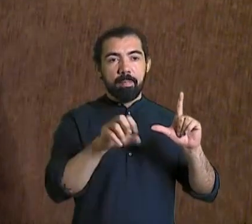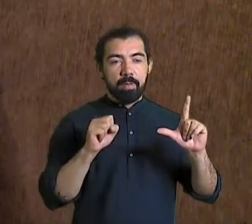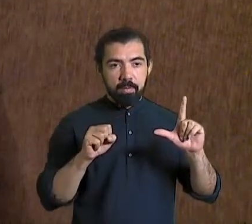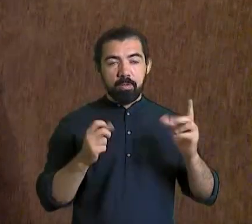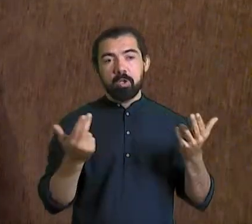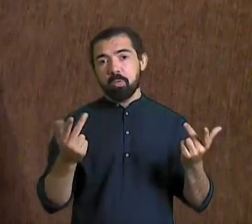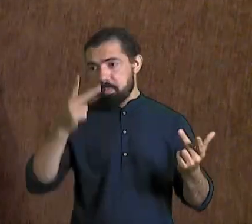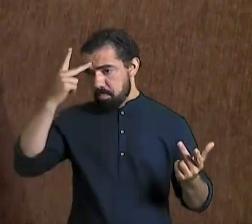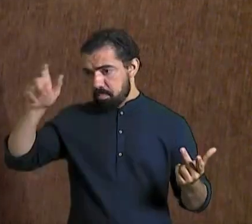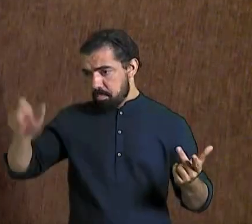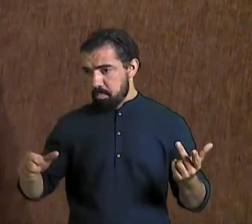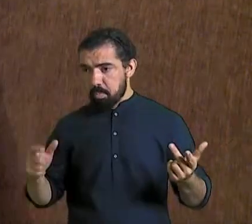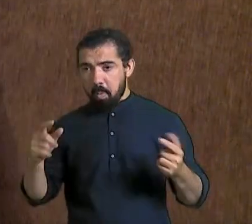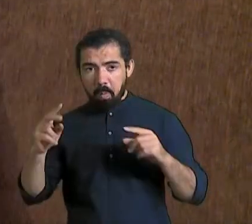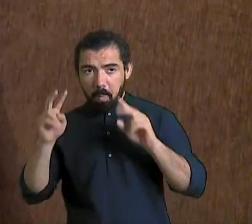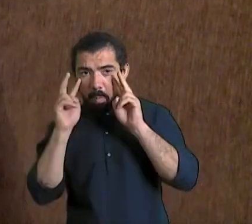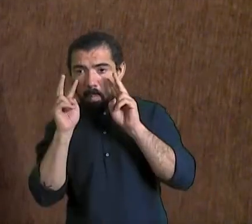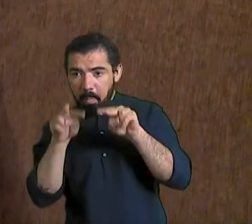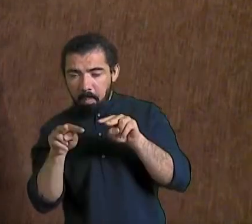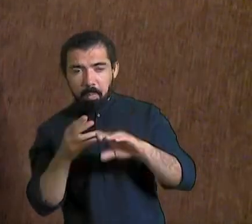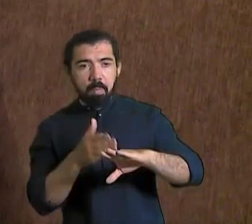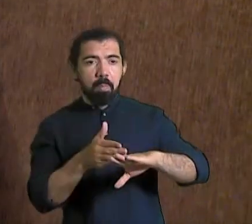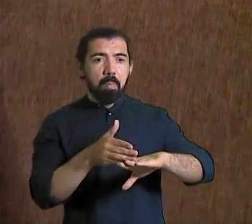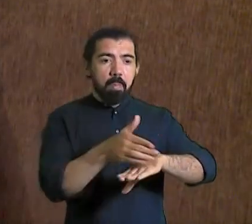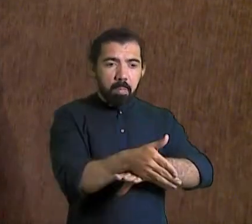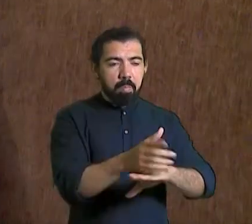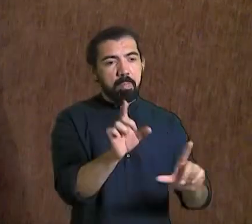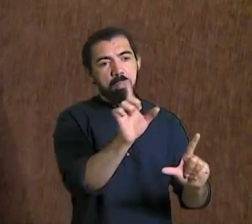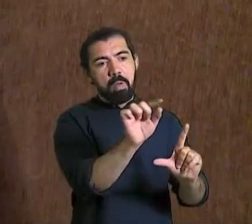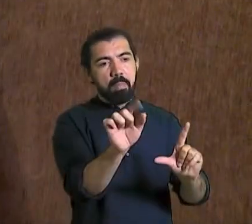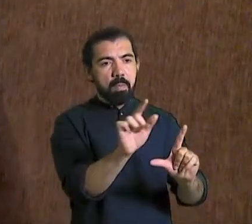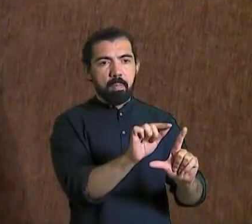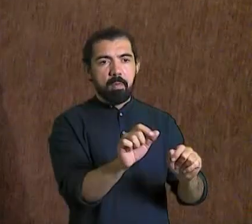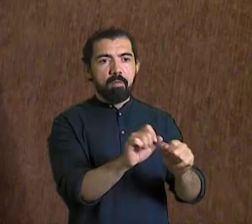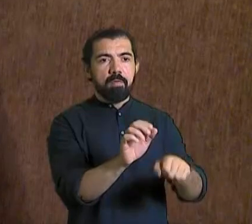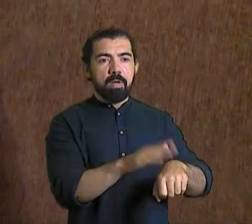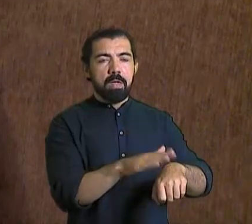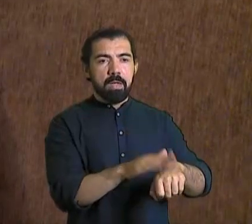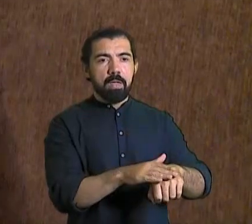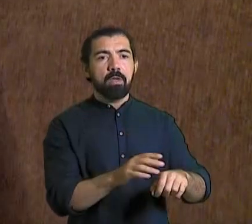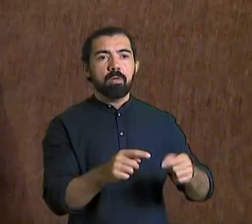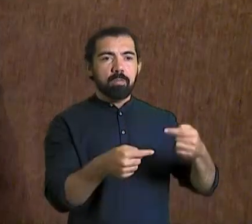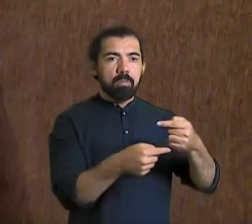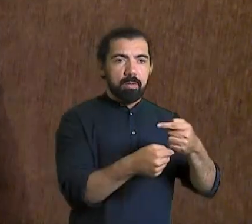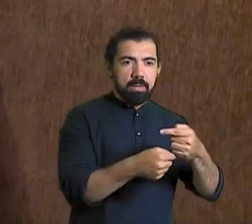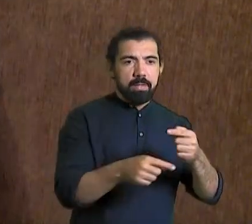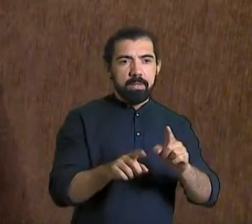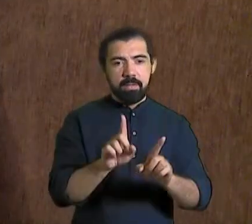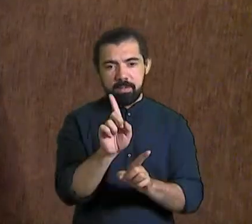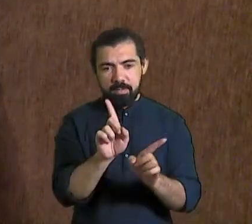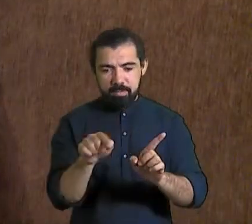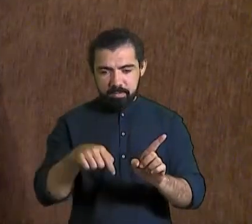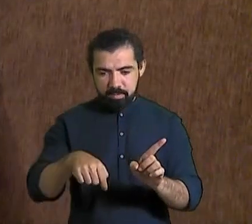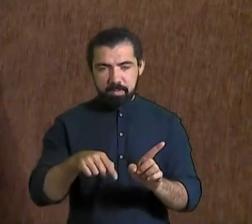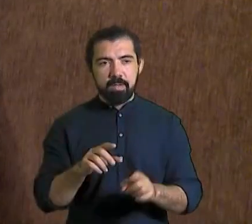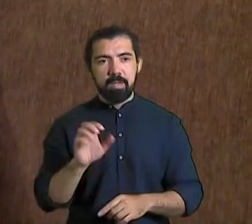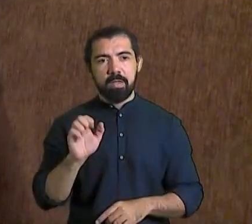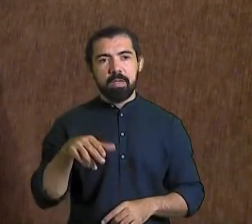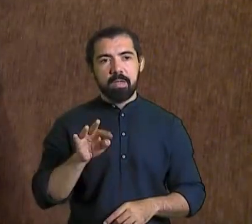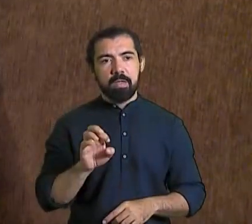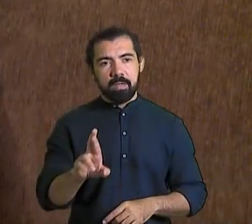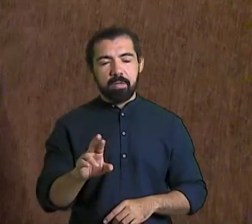pessoa dita normal e dando meus cliques com o tab, com as setas e com o enter